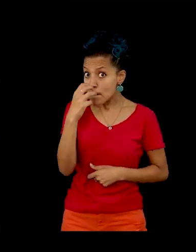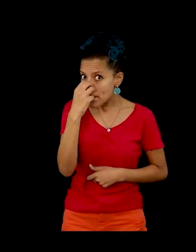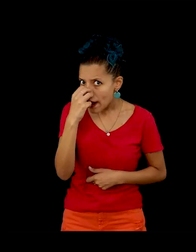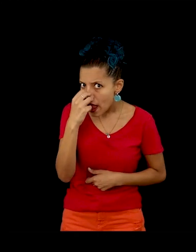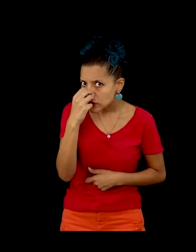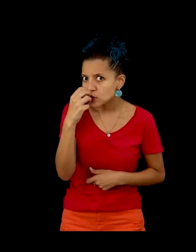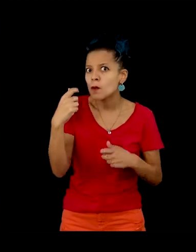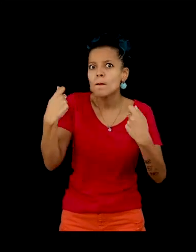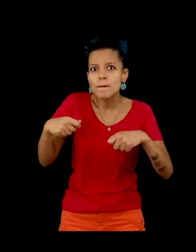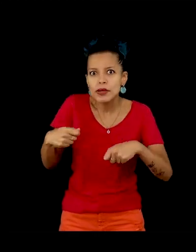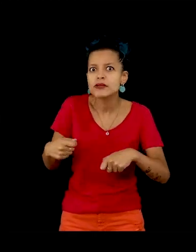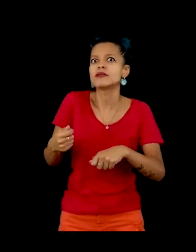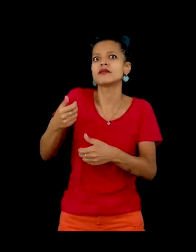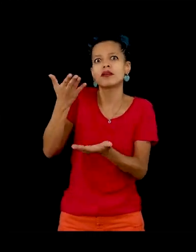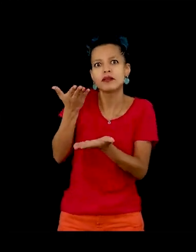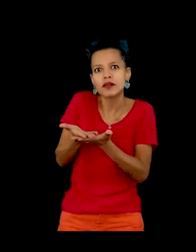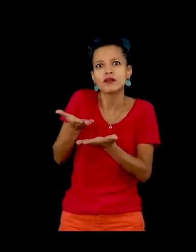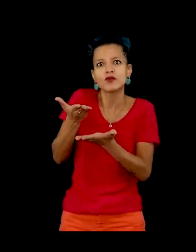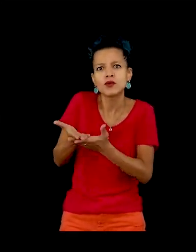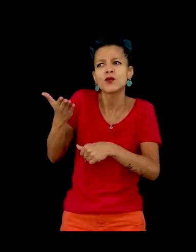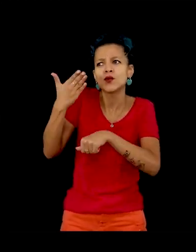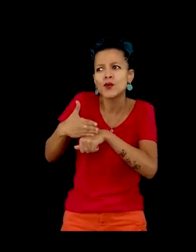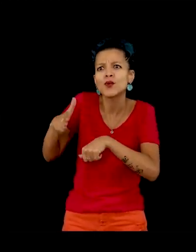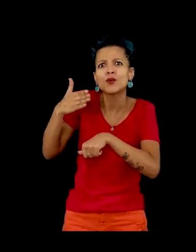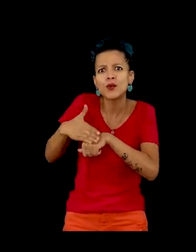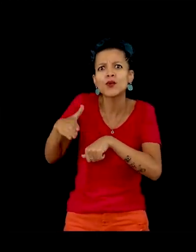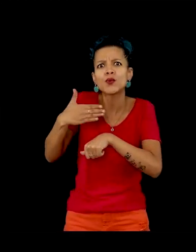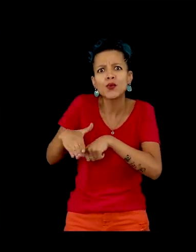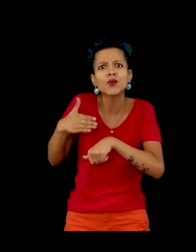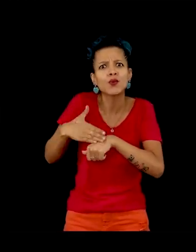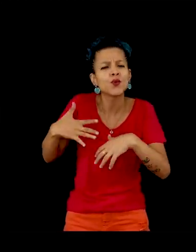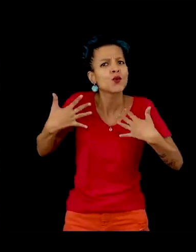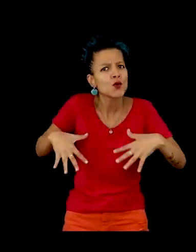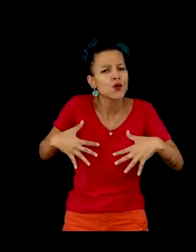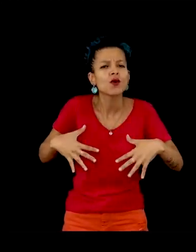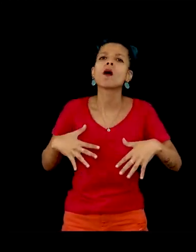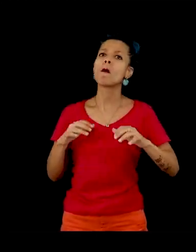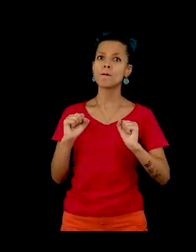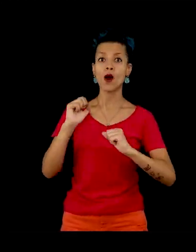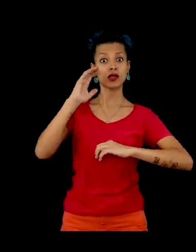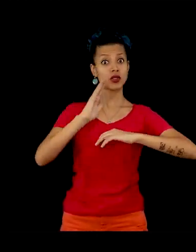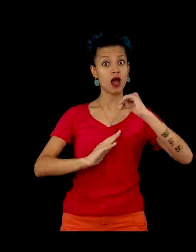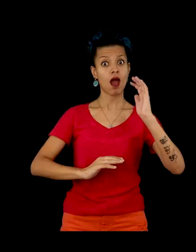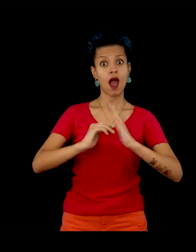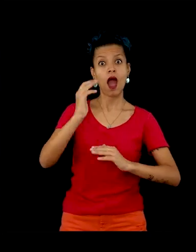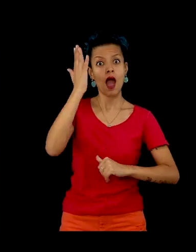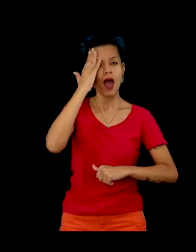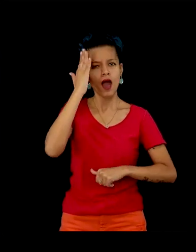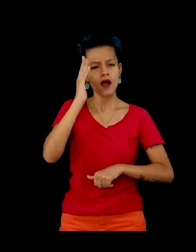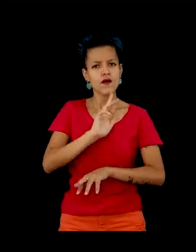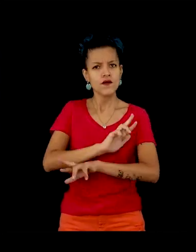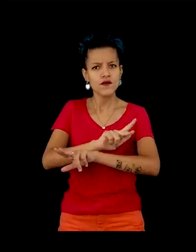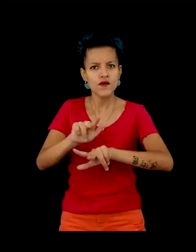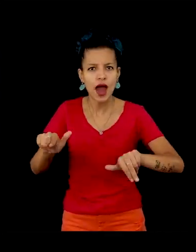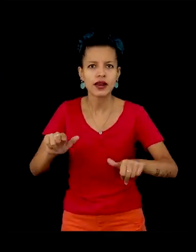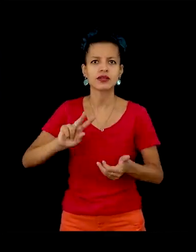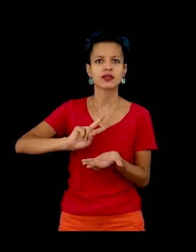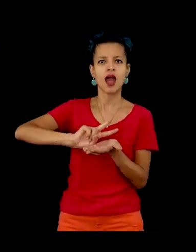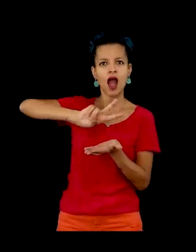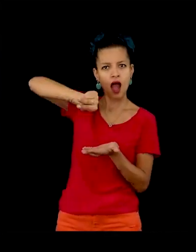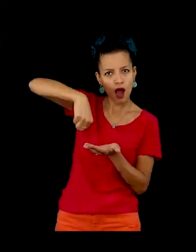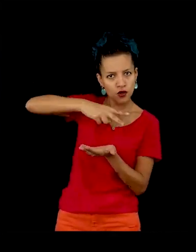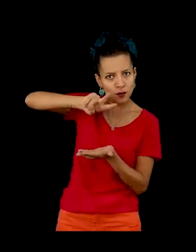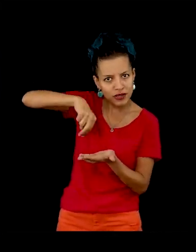e estudar muito. Ele pode usar diversas habilidades em cena. Acrobacia,